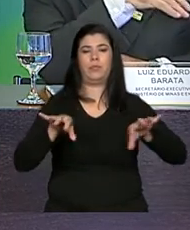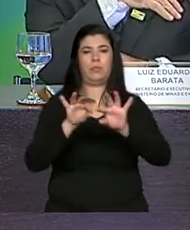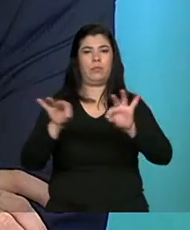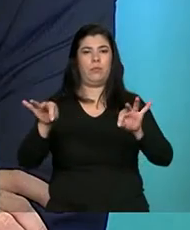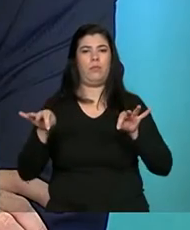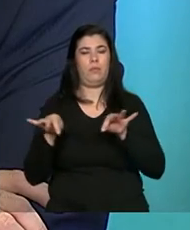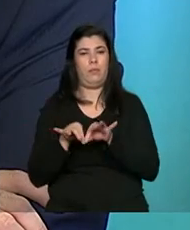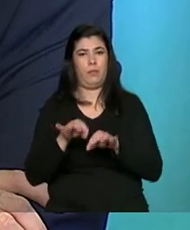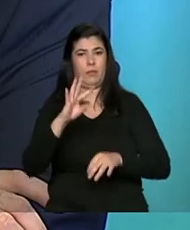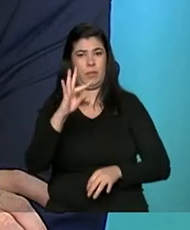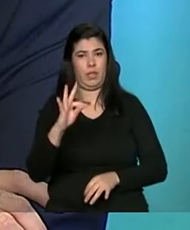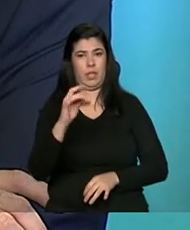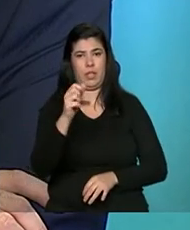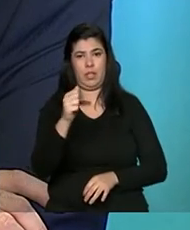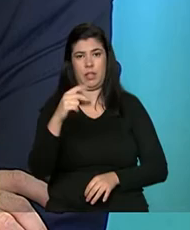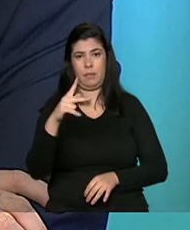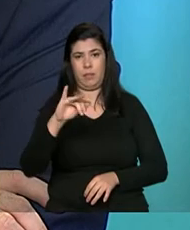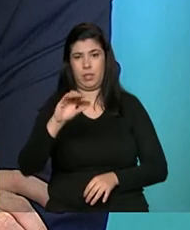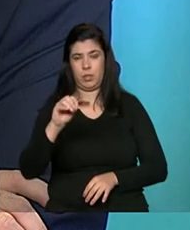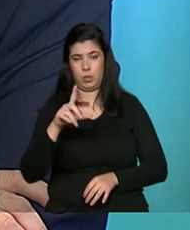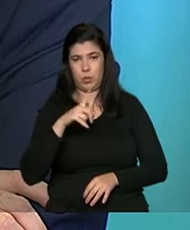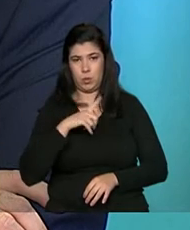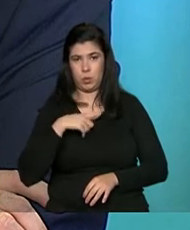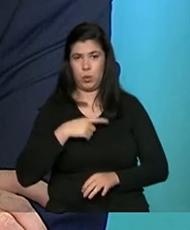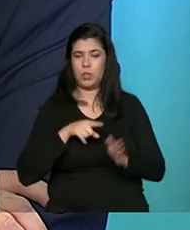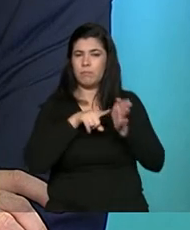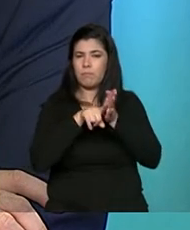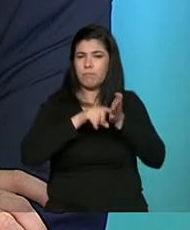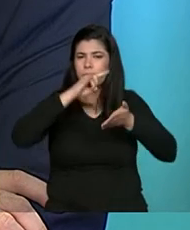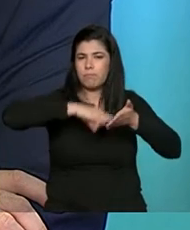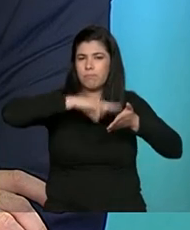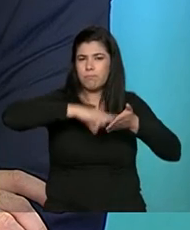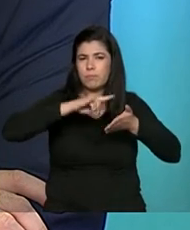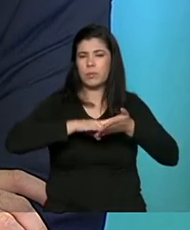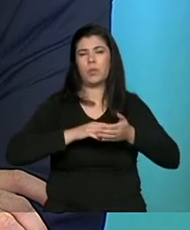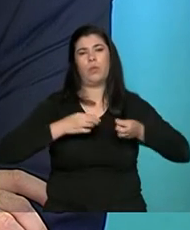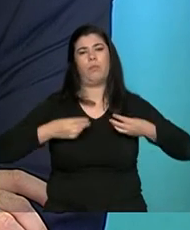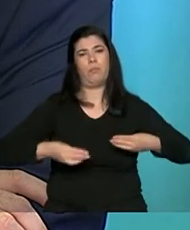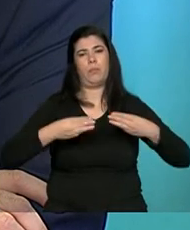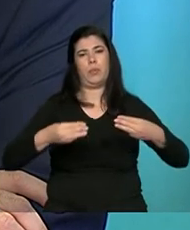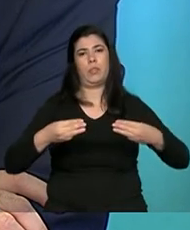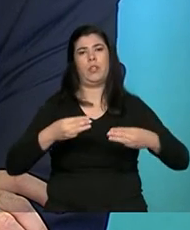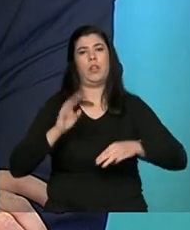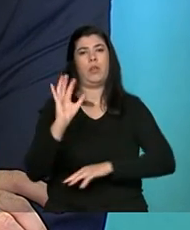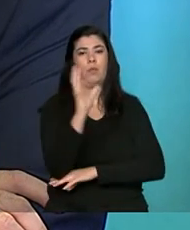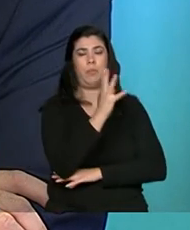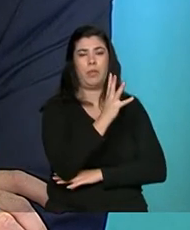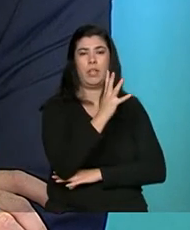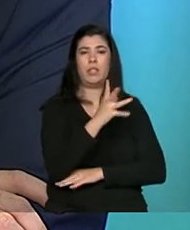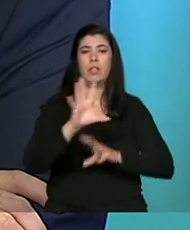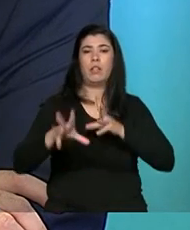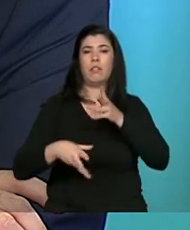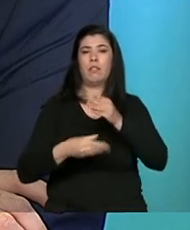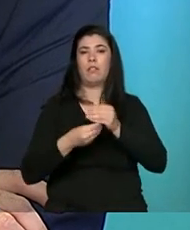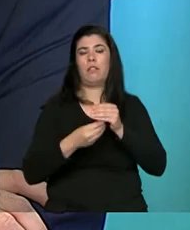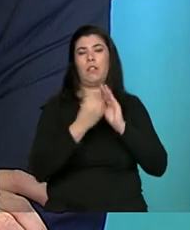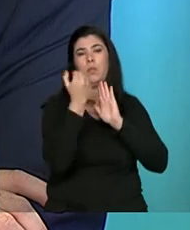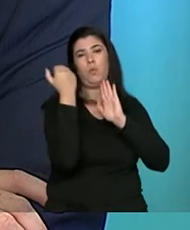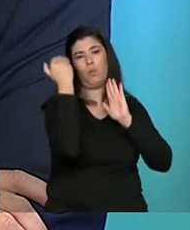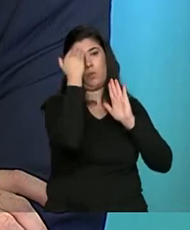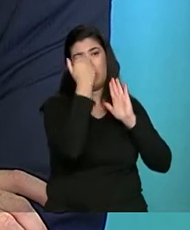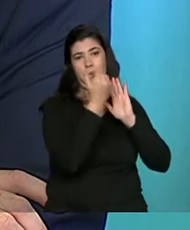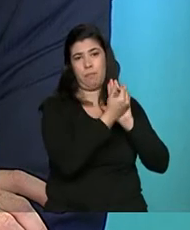que portanto está sendo analisado pelo ministério de meio ambiente e que está dentro do cronograma